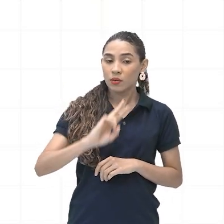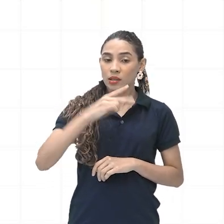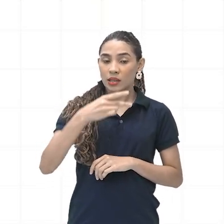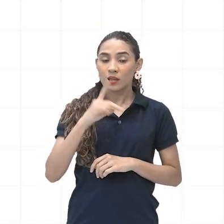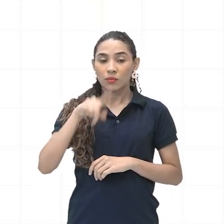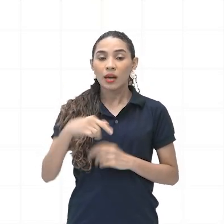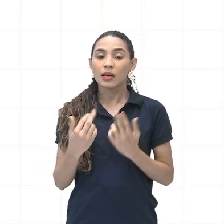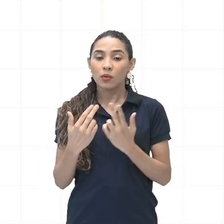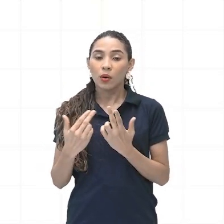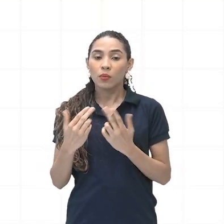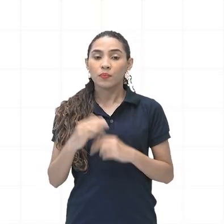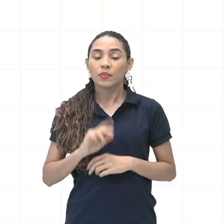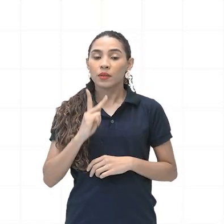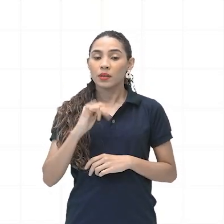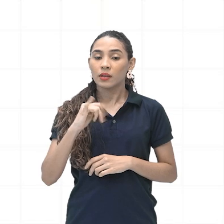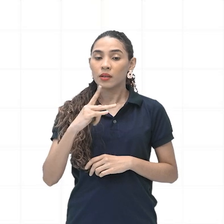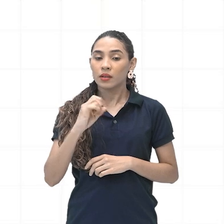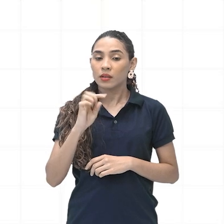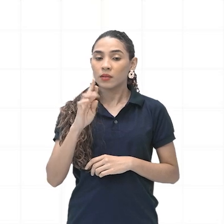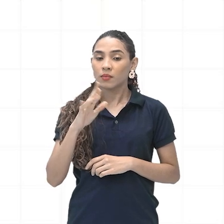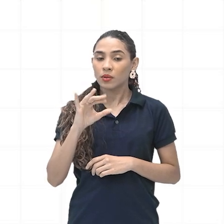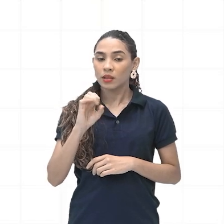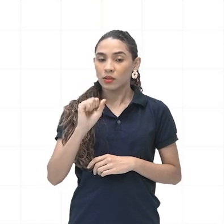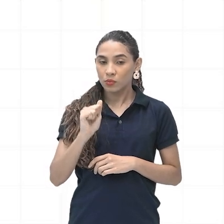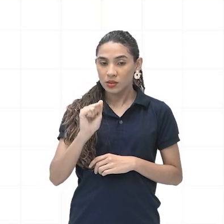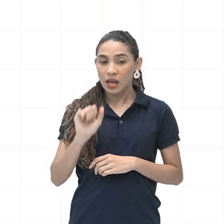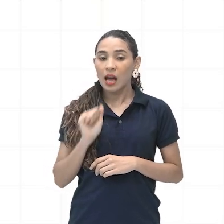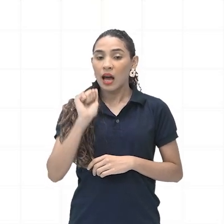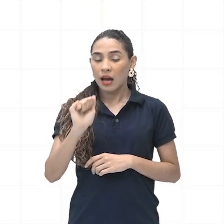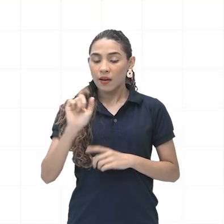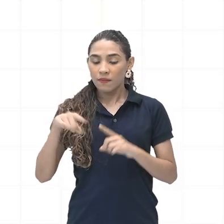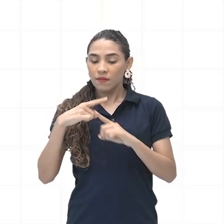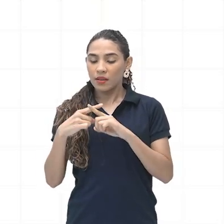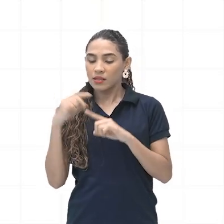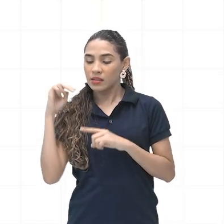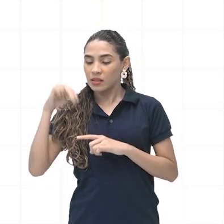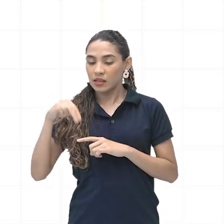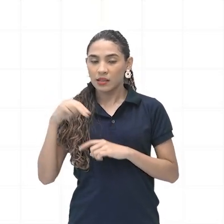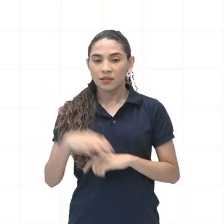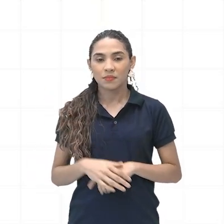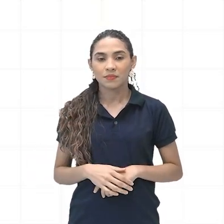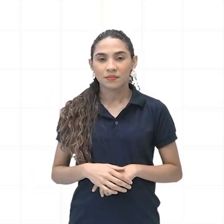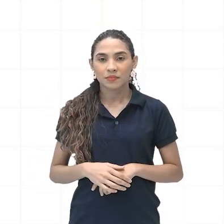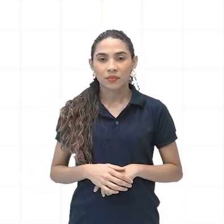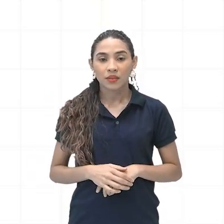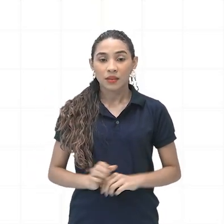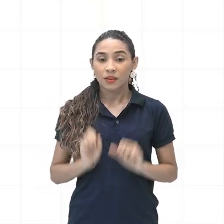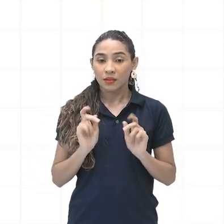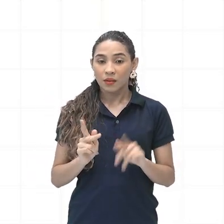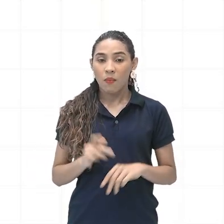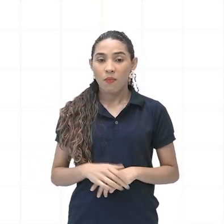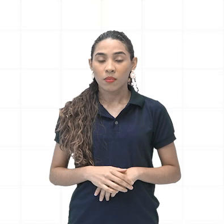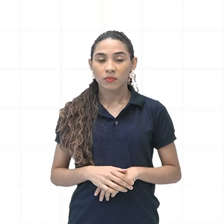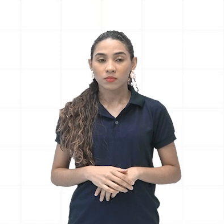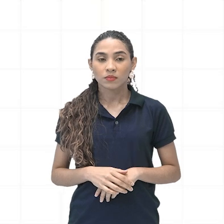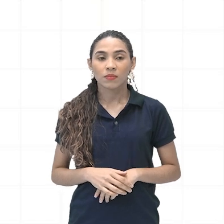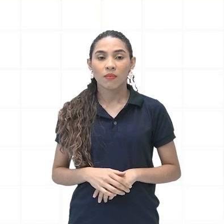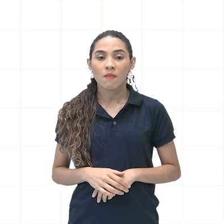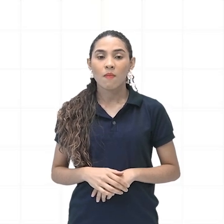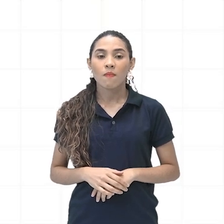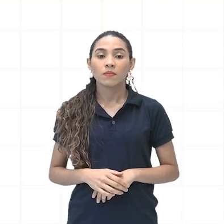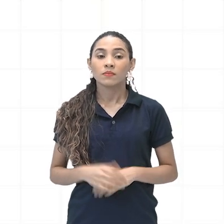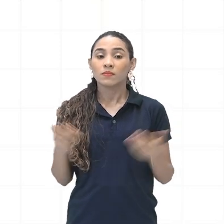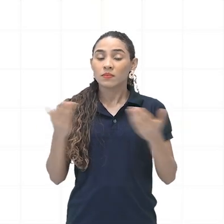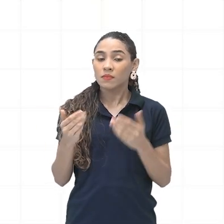a hipotenusa, A, vezes a projeção do cateto C, N. Tudo bem?